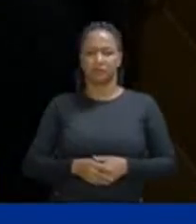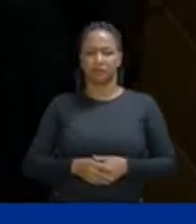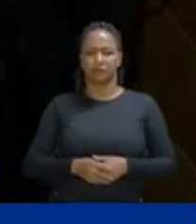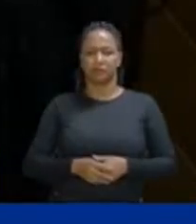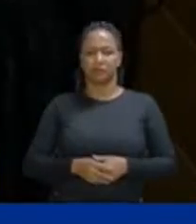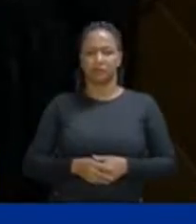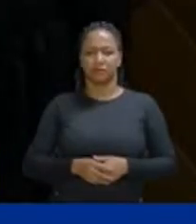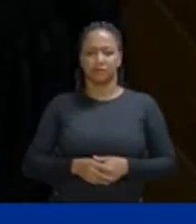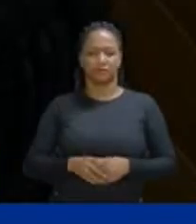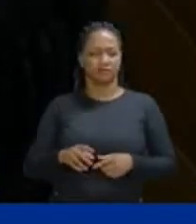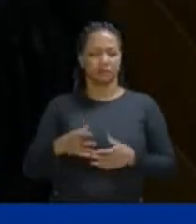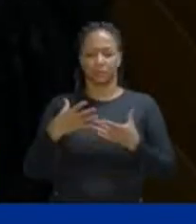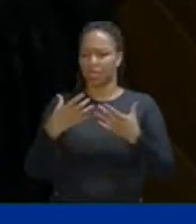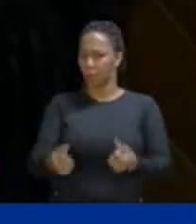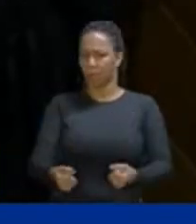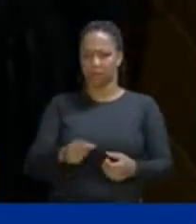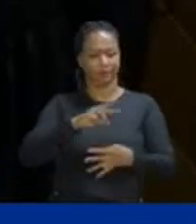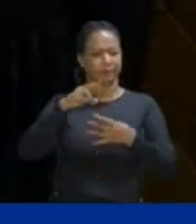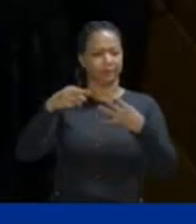Negando.